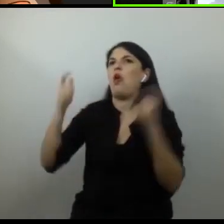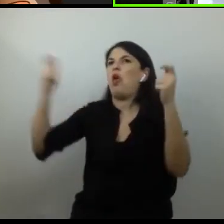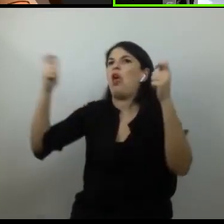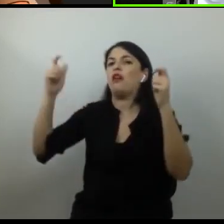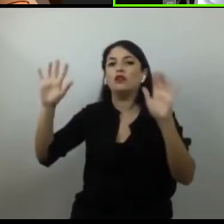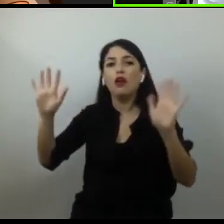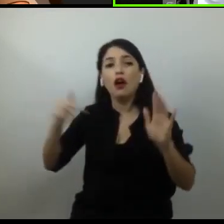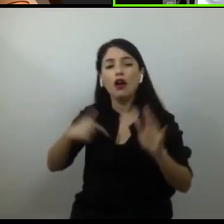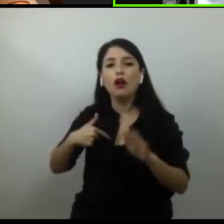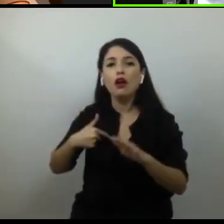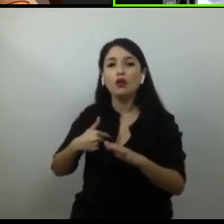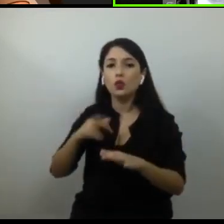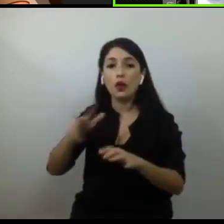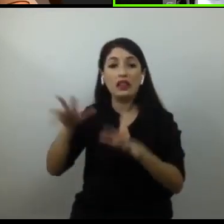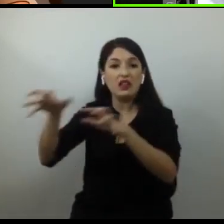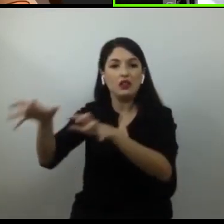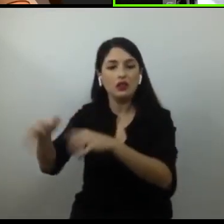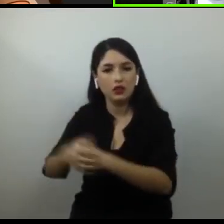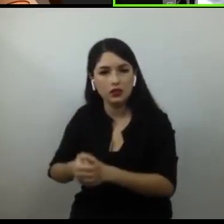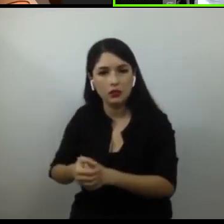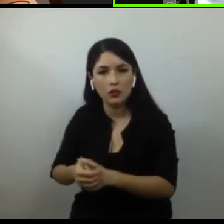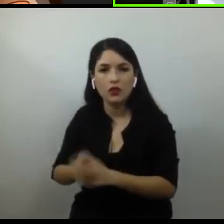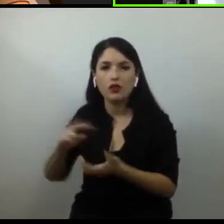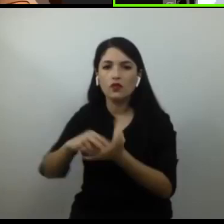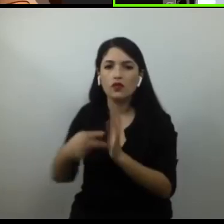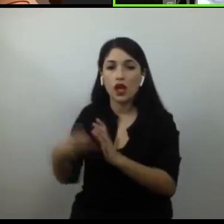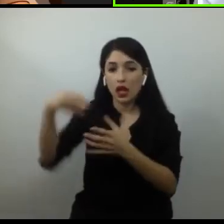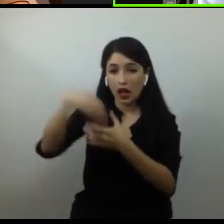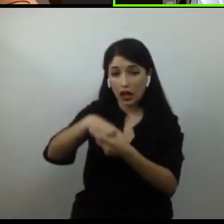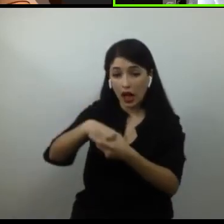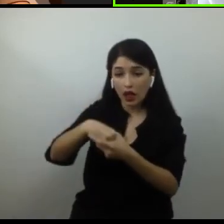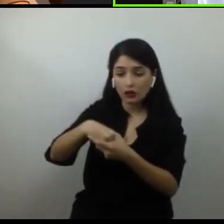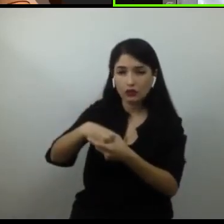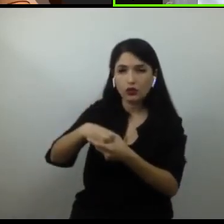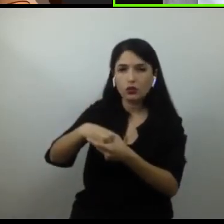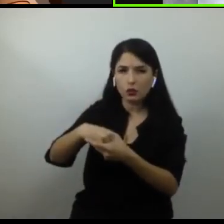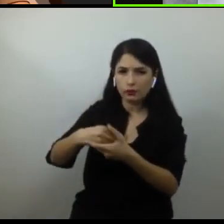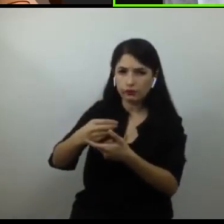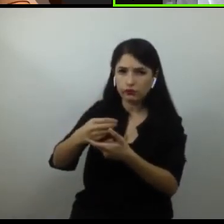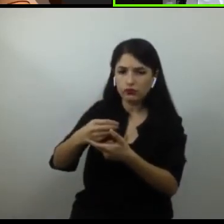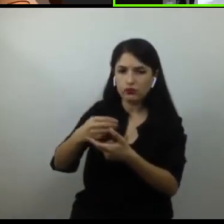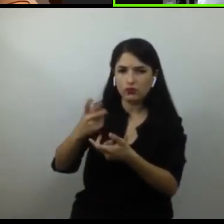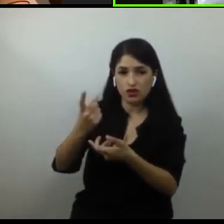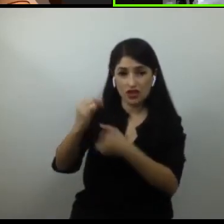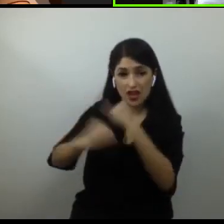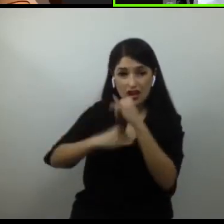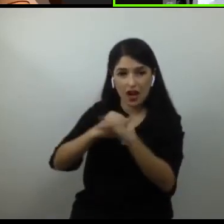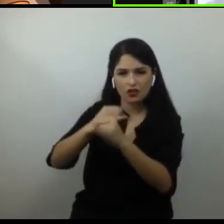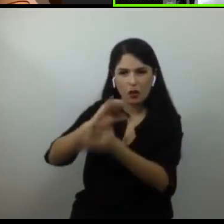terrorismo. Terrorismo é ter uma máquina financiada, provavelmente com dinheiro do exterior,